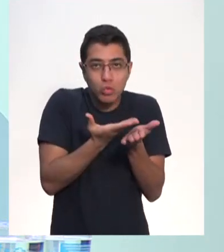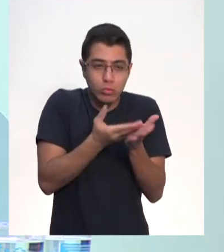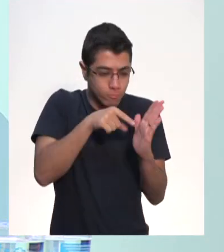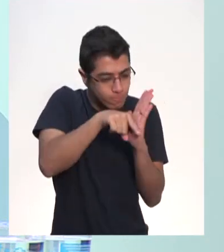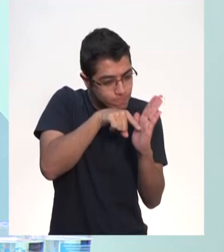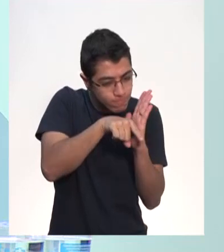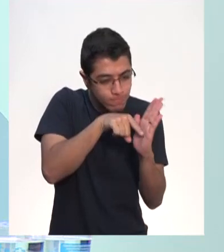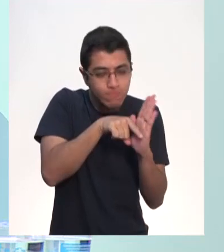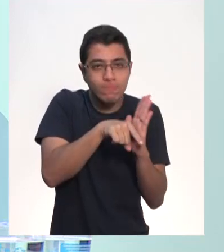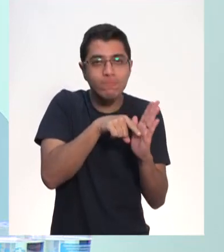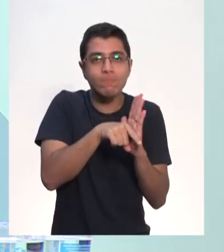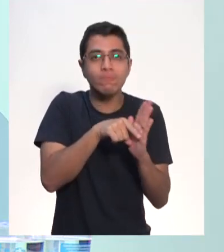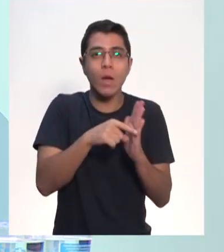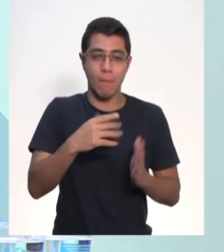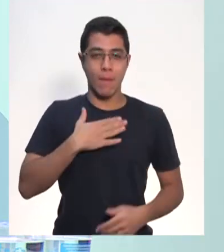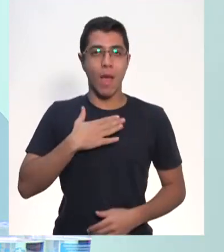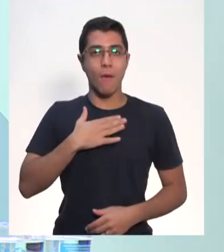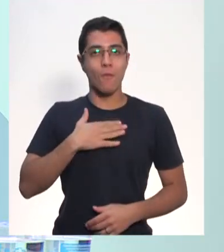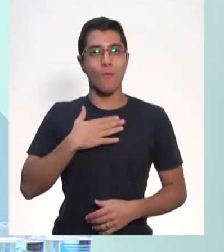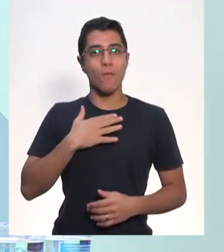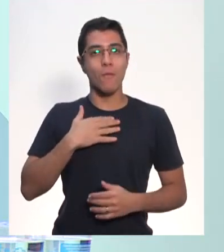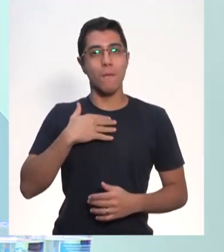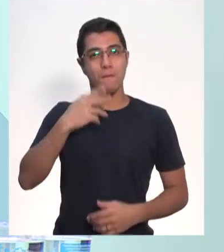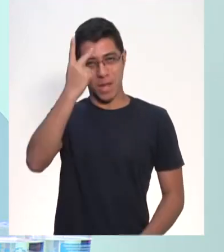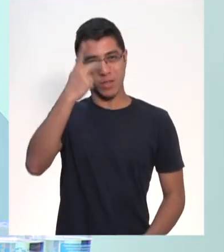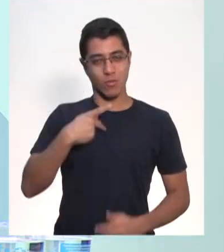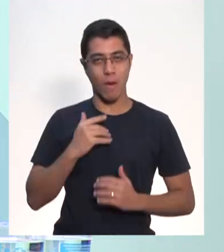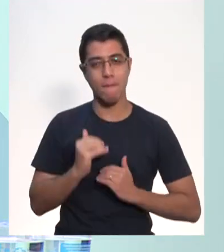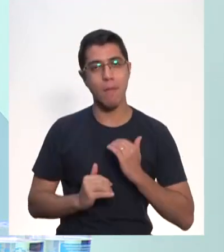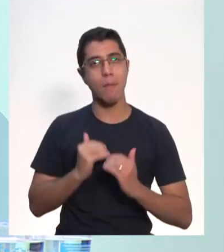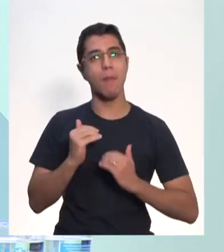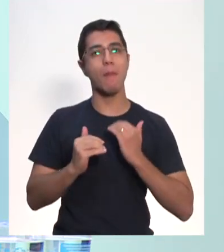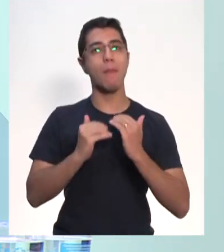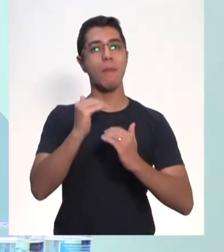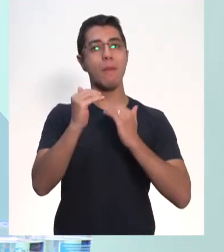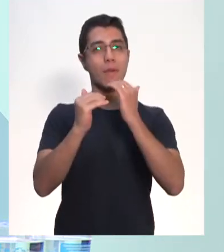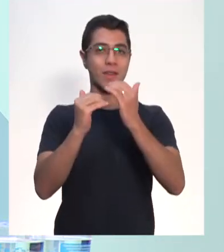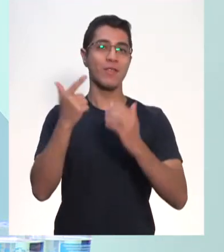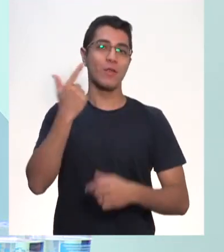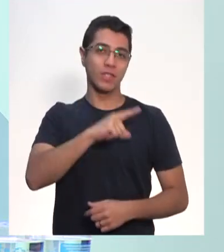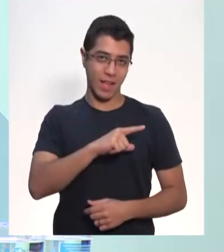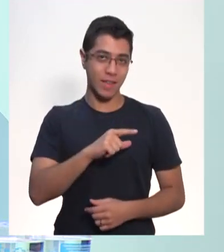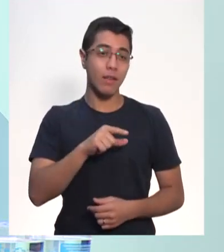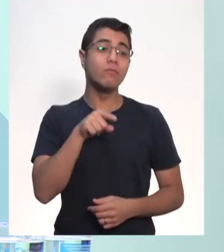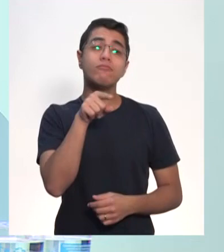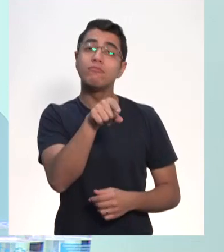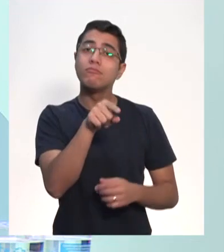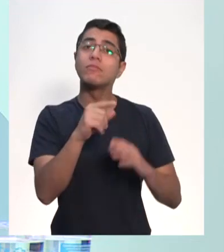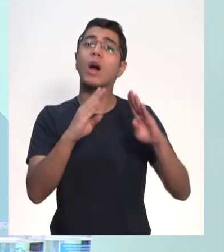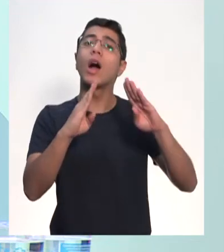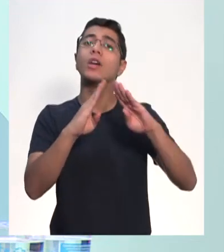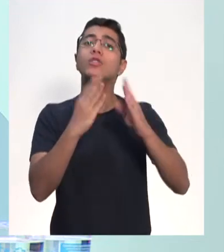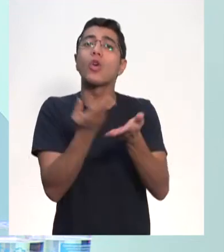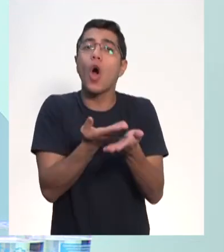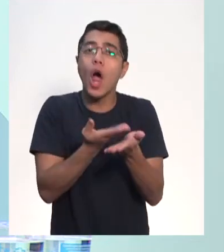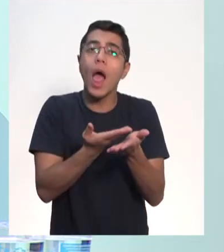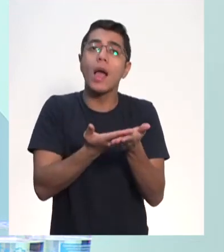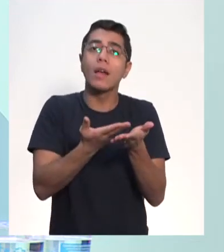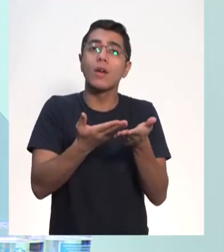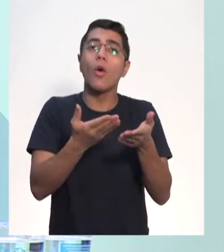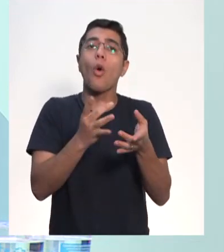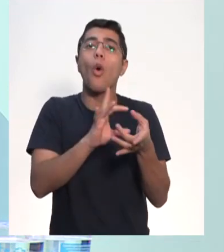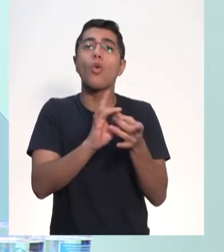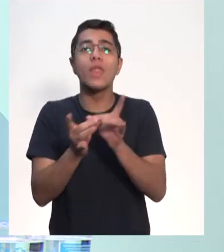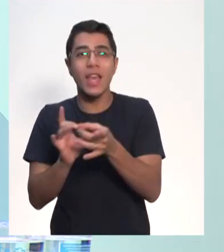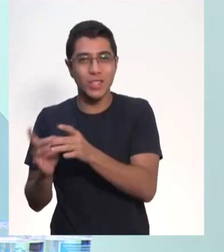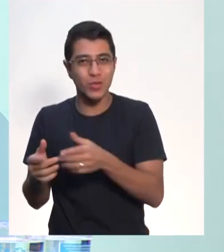própria escola, onde o contexto da própria escola, onde as boas práticas da própria escola, elas devem